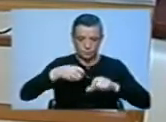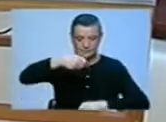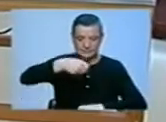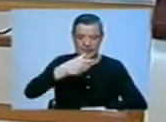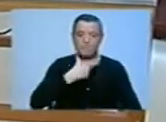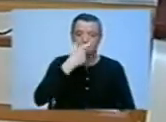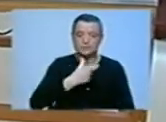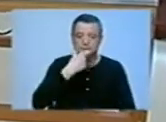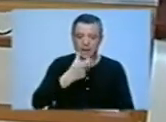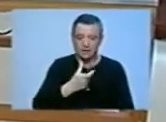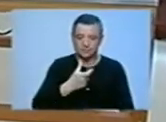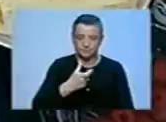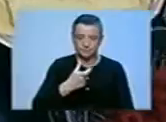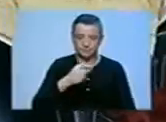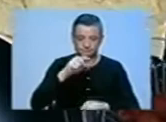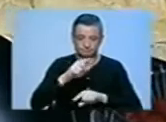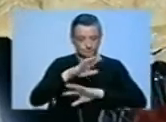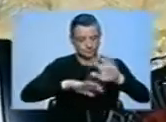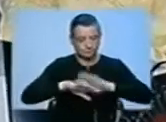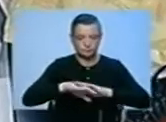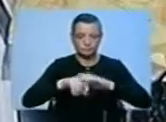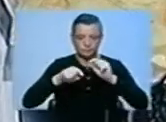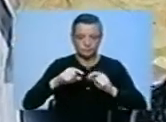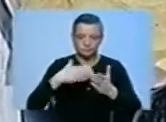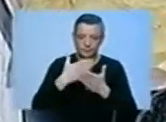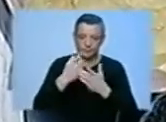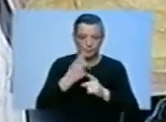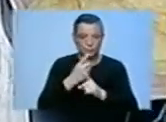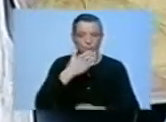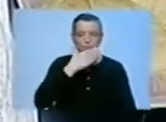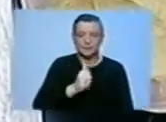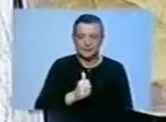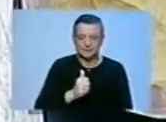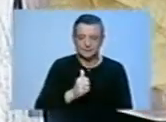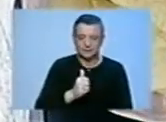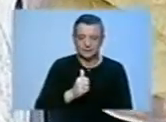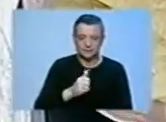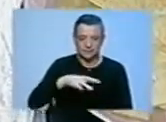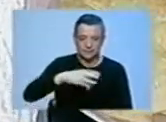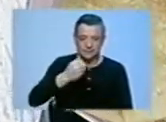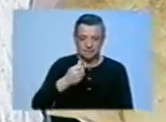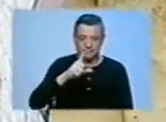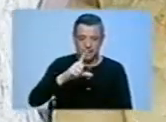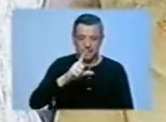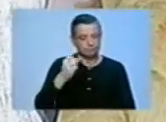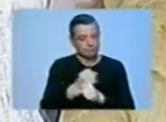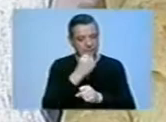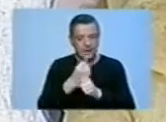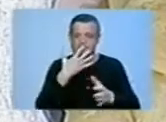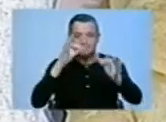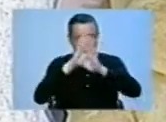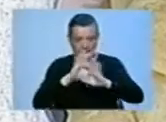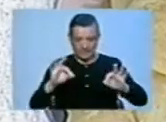brasileiro para fazer alguma coisa mais bonita sei que os meus folhas mais trabalhados